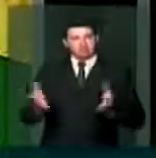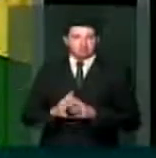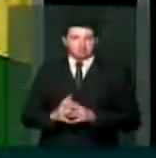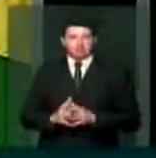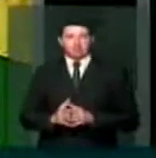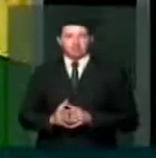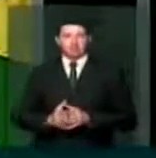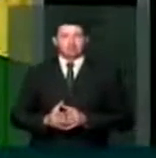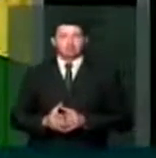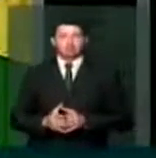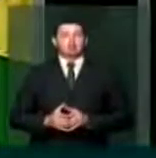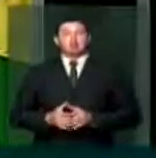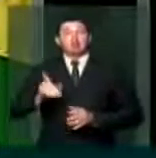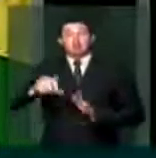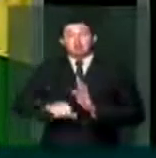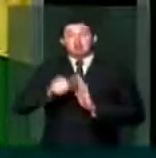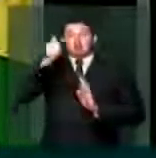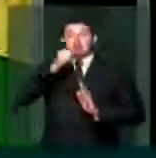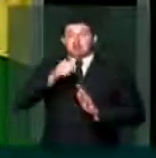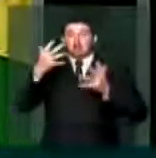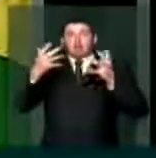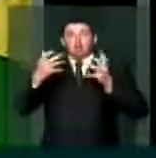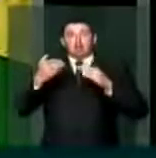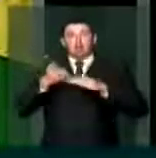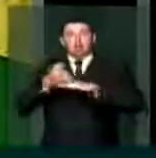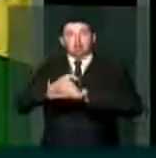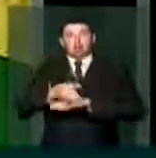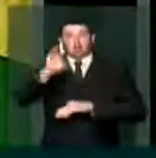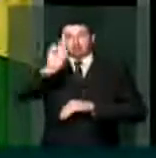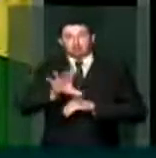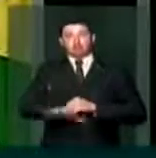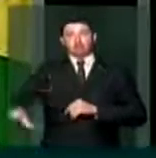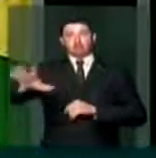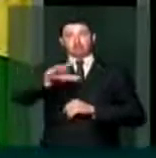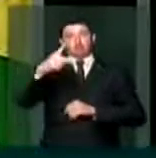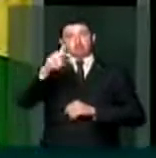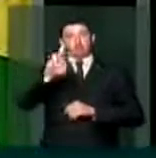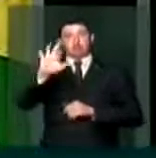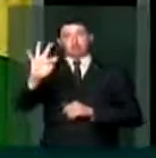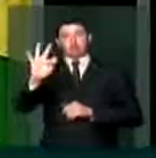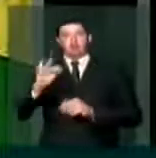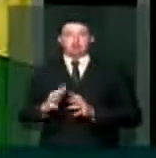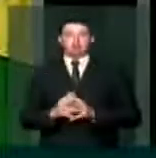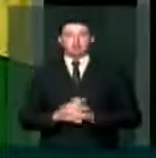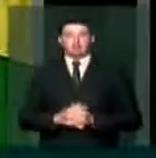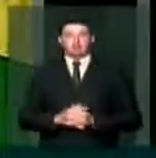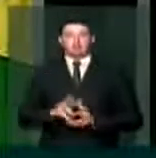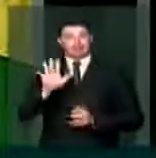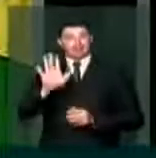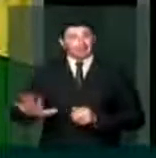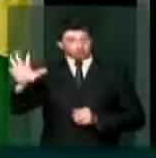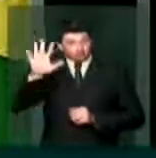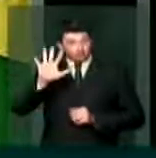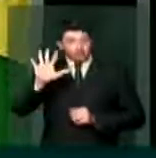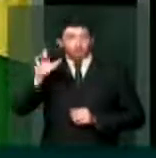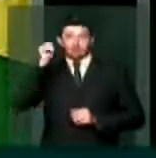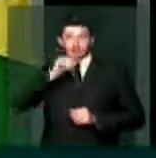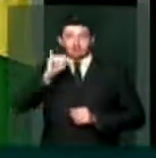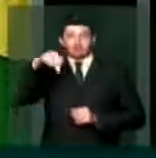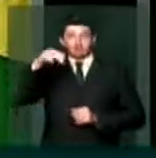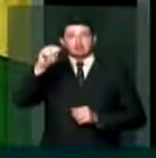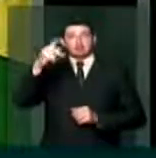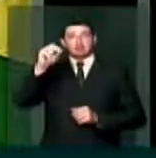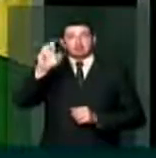instituição. Como a primeira mulher a assumir a direção-geral da instituição policial no âmbito nacional, a